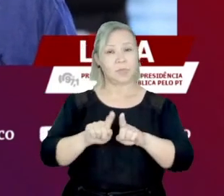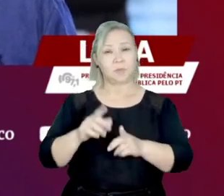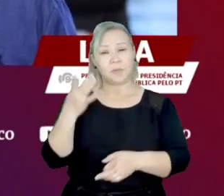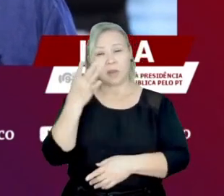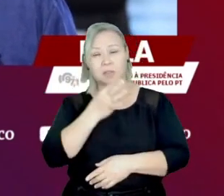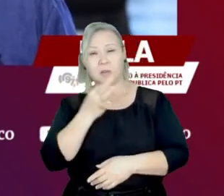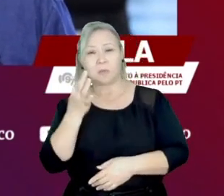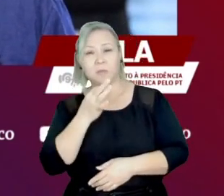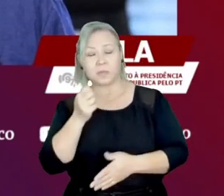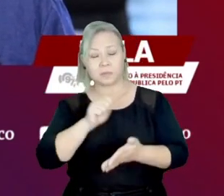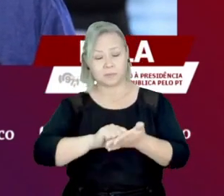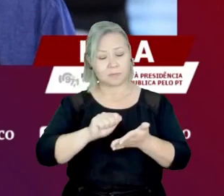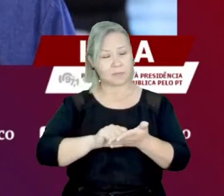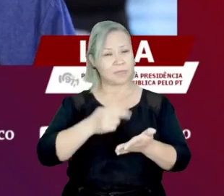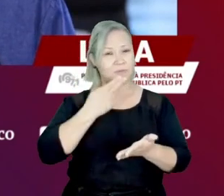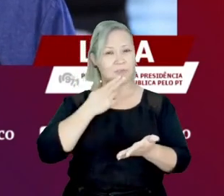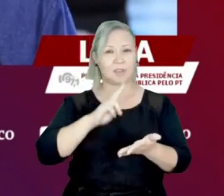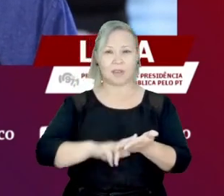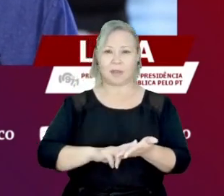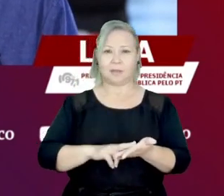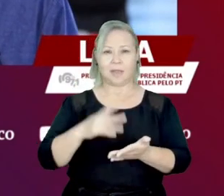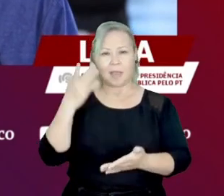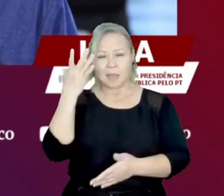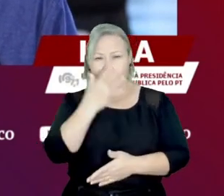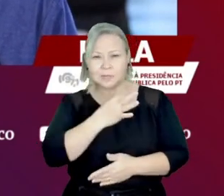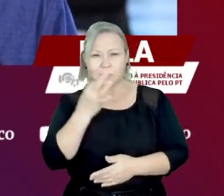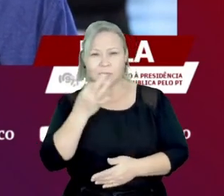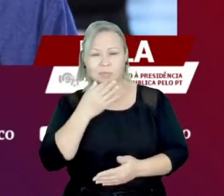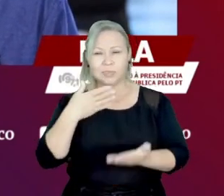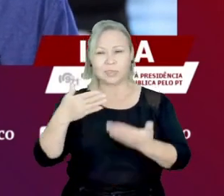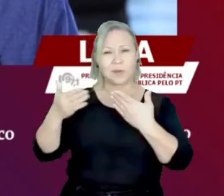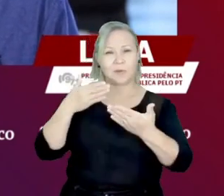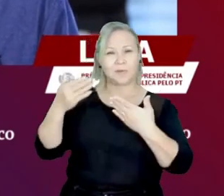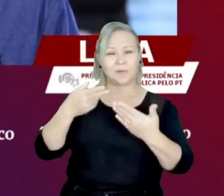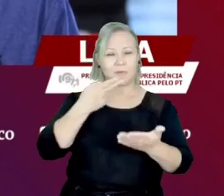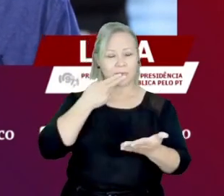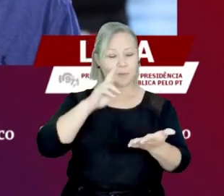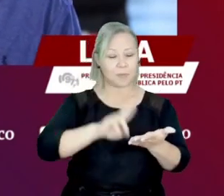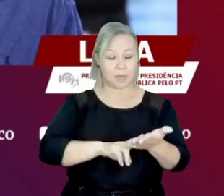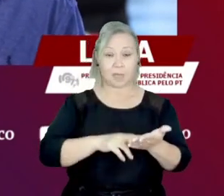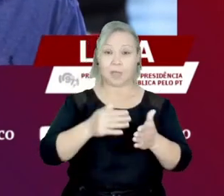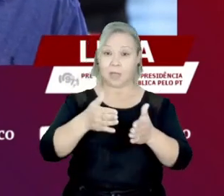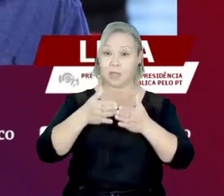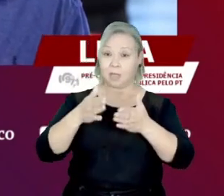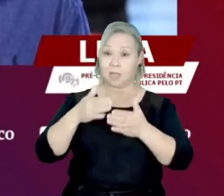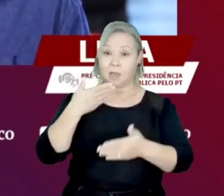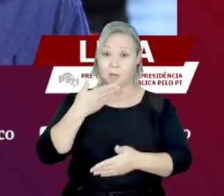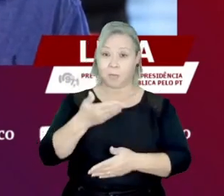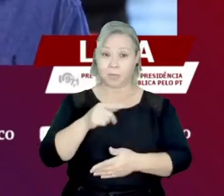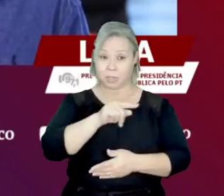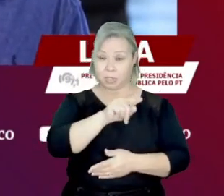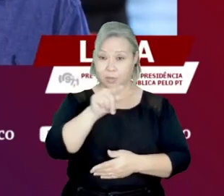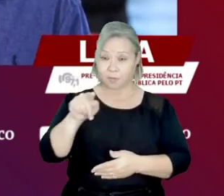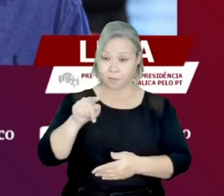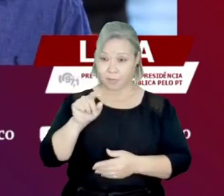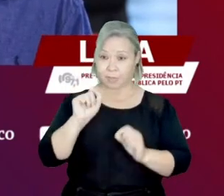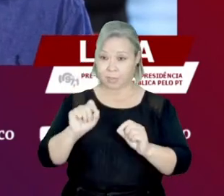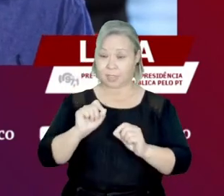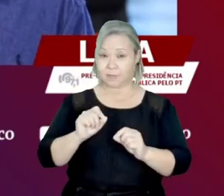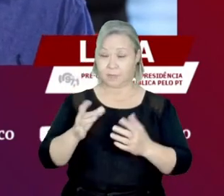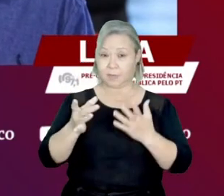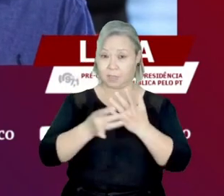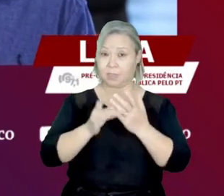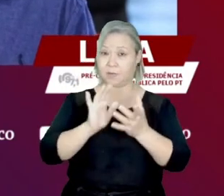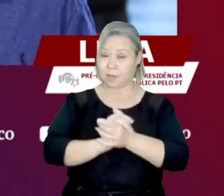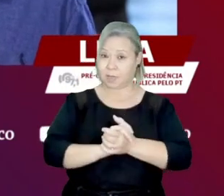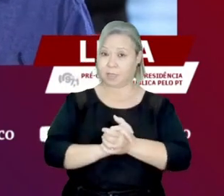casados, e ao povo que está nos ouvindo, se puderem domingo, escreva uma cartinha para a namorada de vocês, para a mulher de